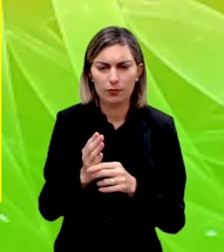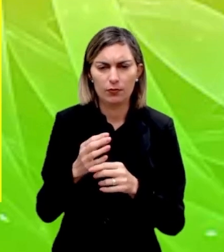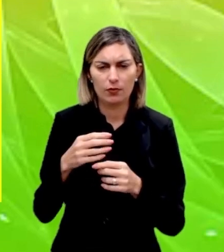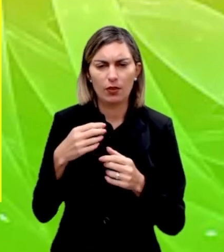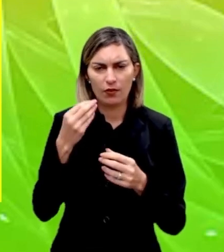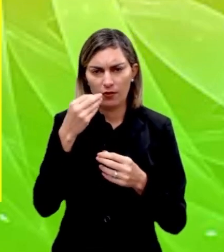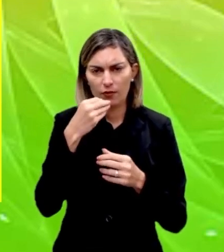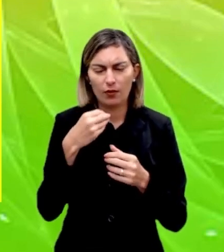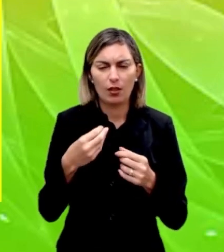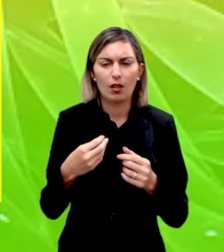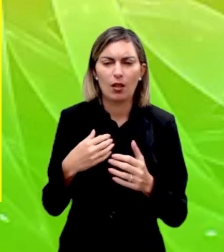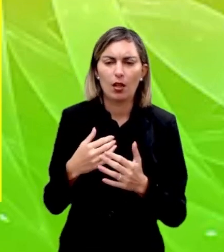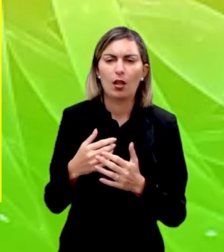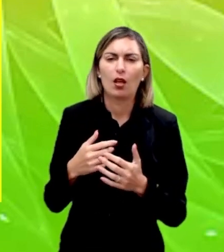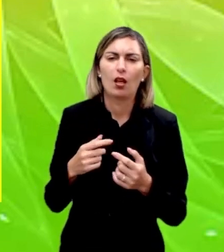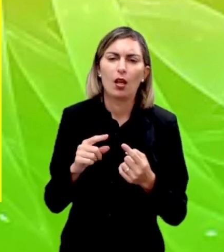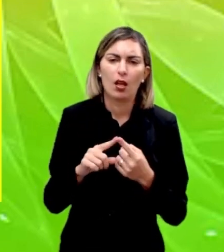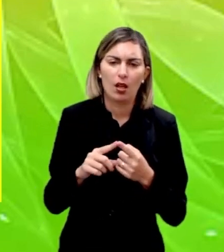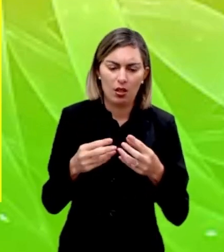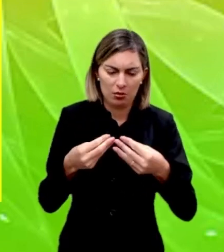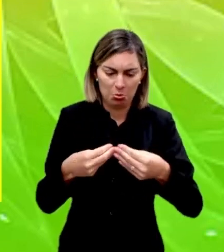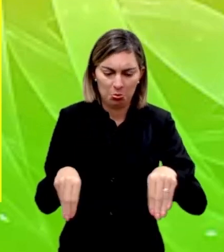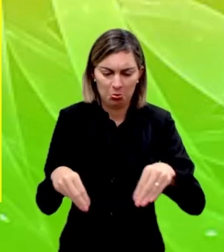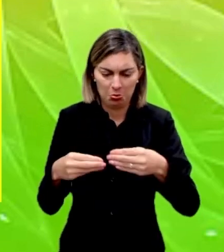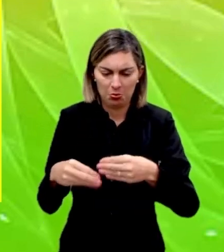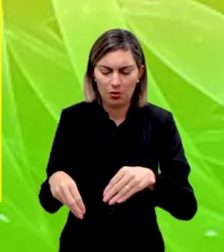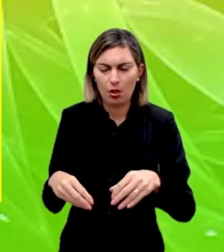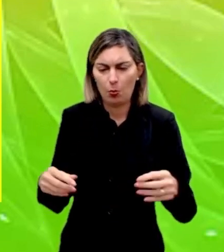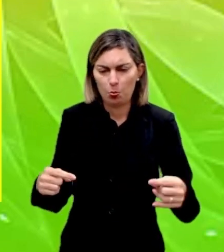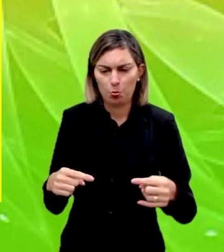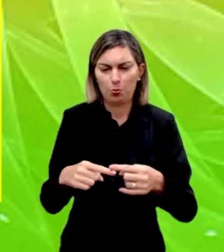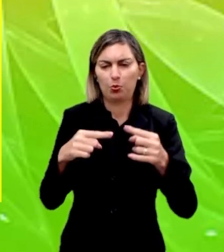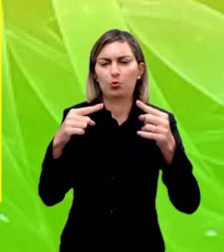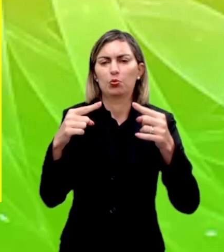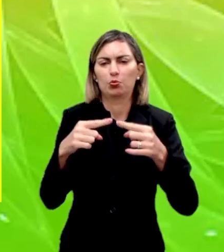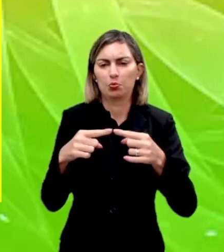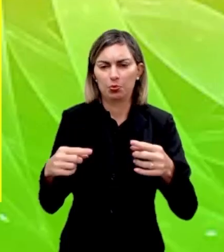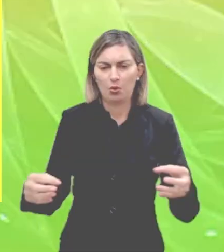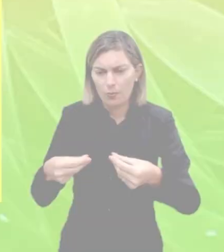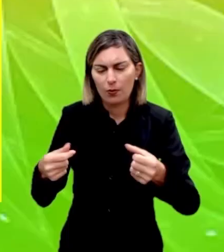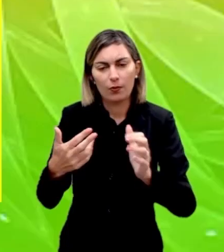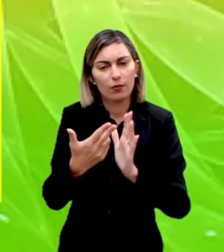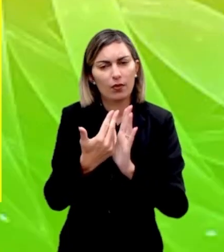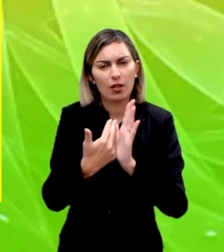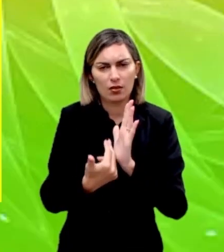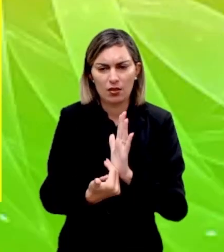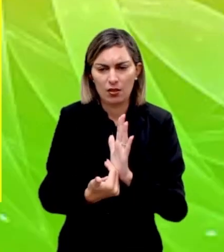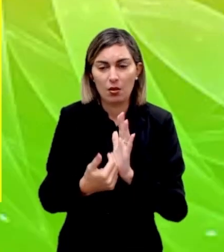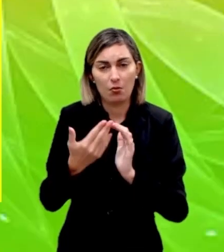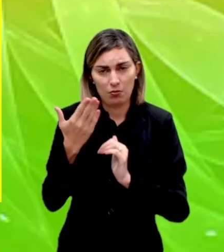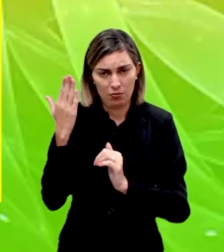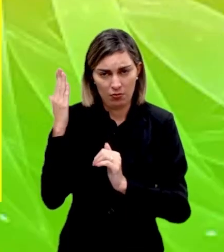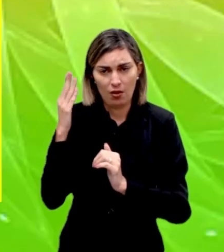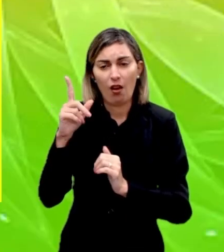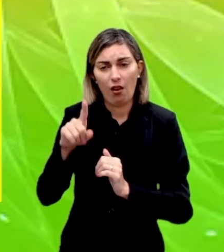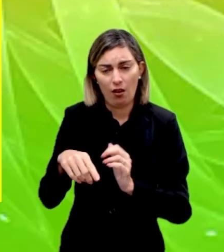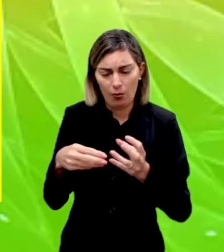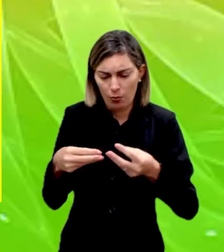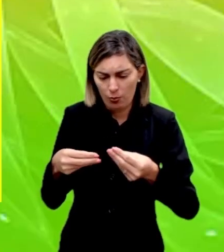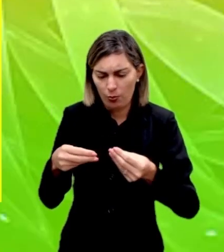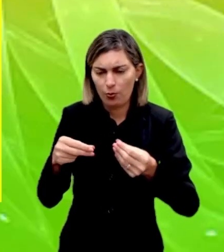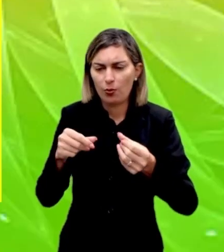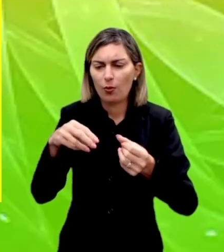e se partem. Sofre o atrito de um batendo no outro. Isso aí é o que nós chamamos de